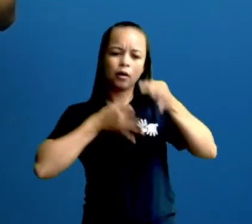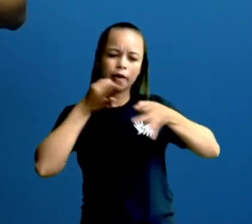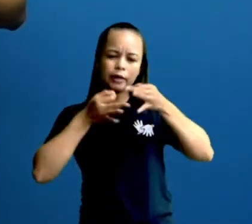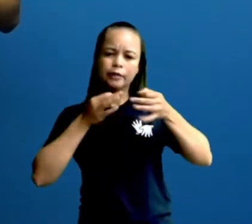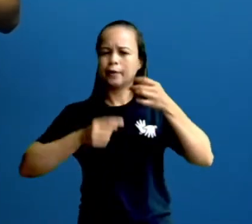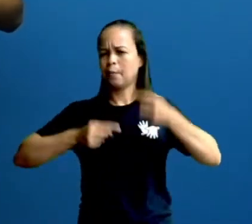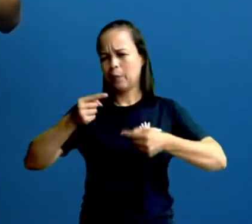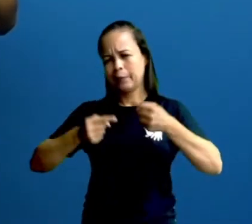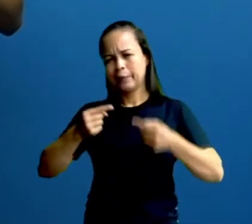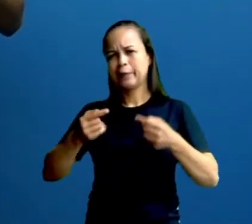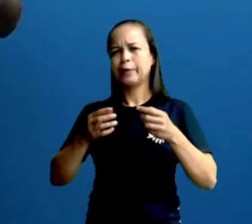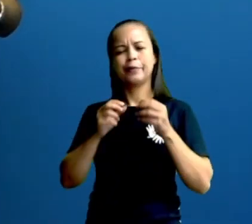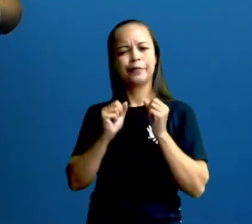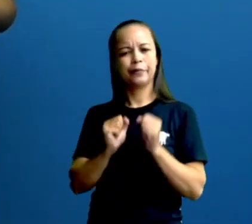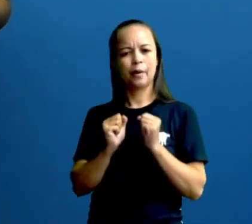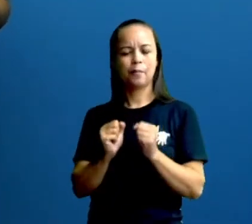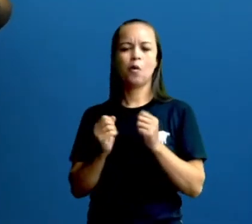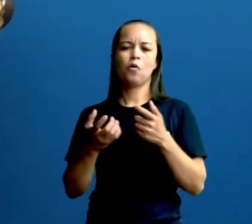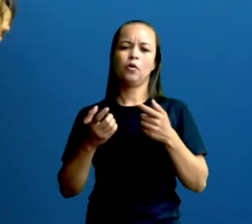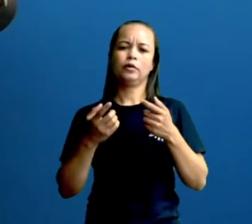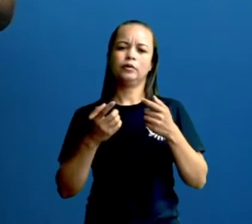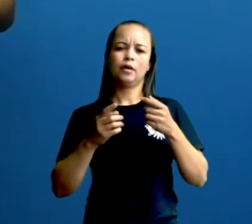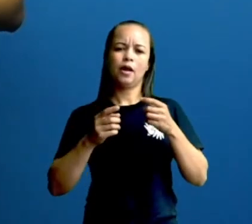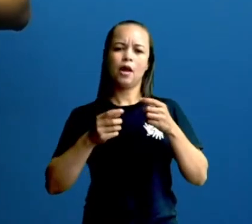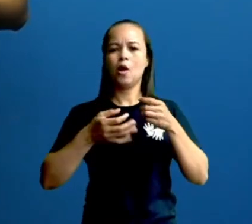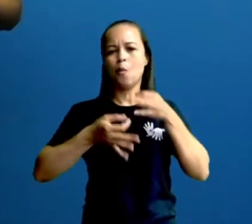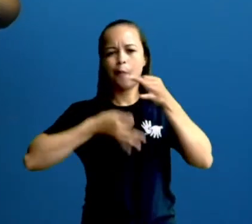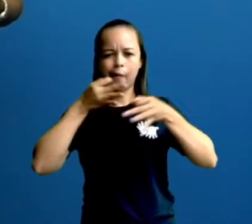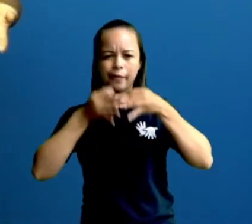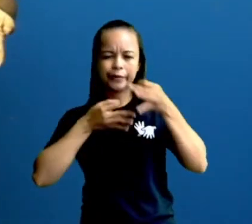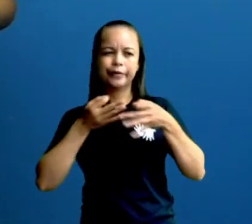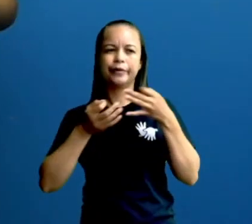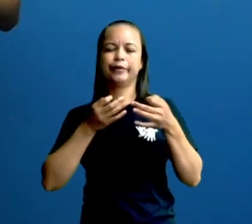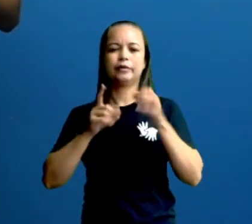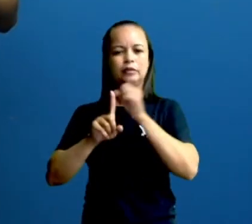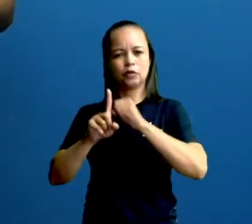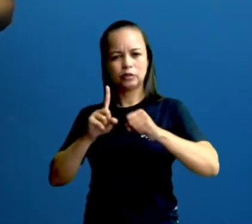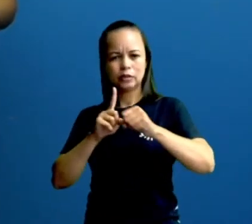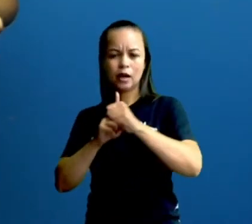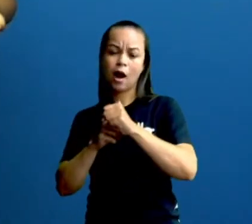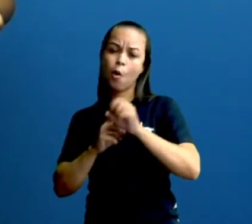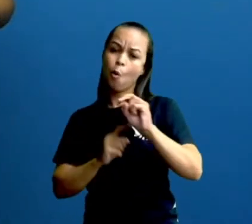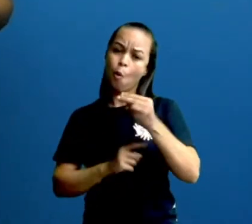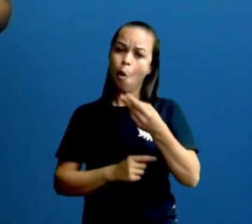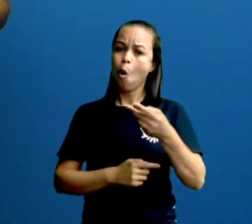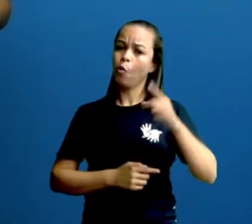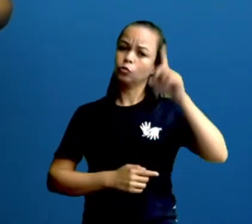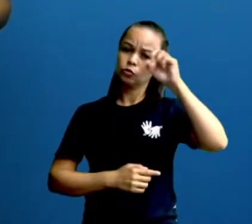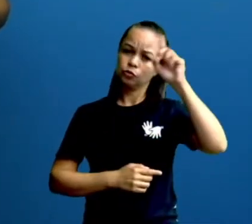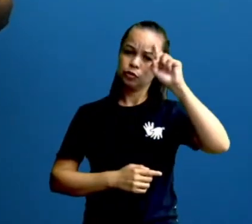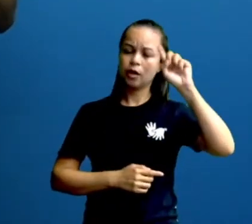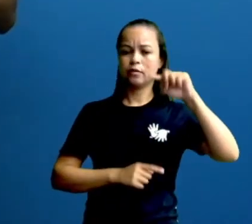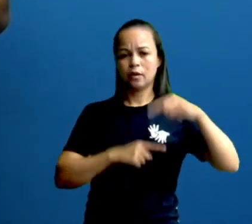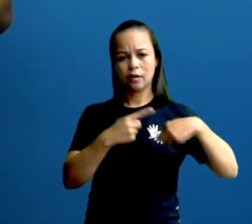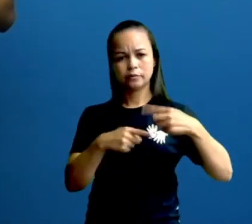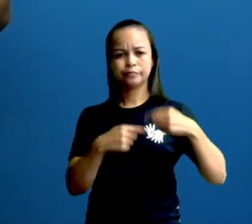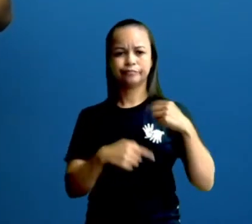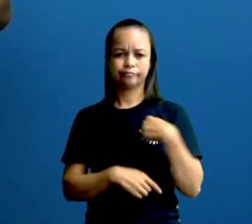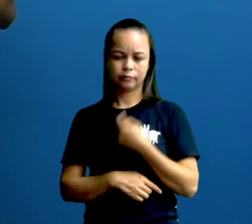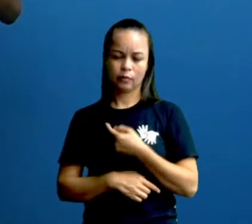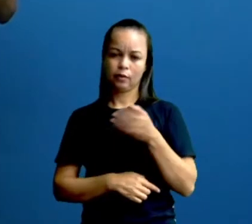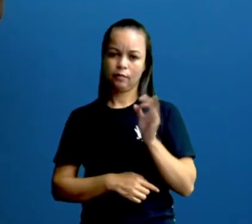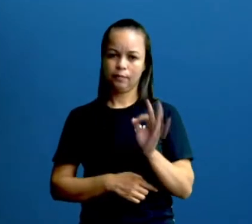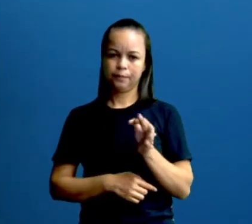política, pode ser também alguma crítica social, ou pode ser algo rotineiro, algo que acontece no nosso dia a dia,